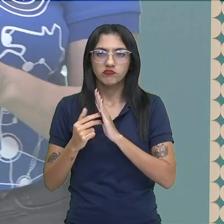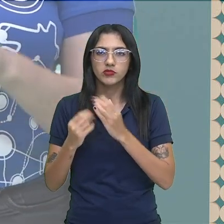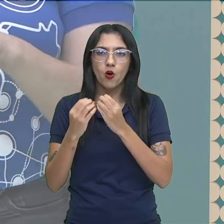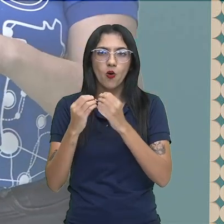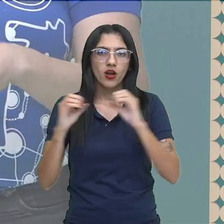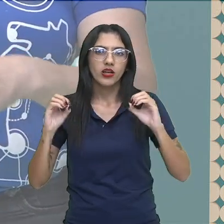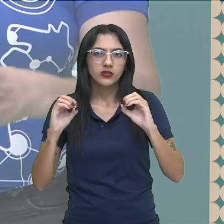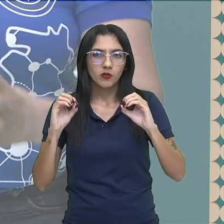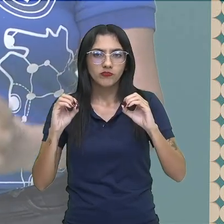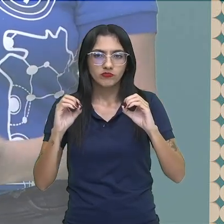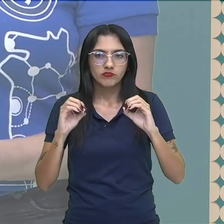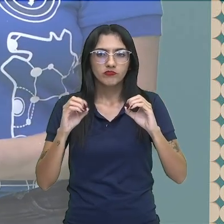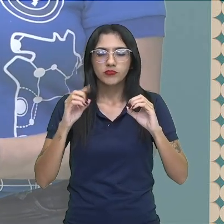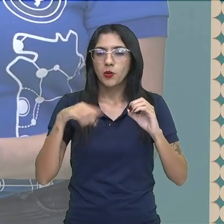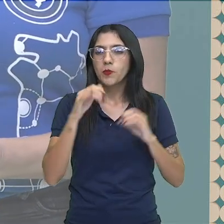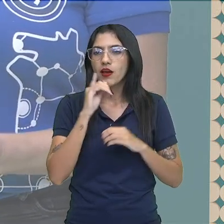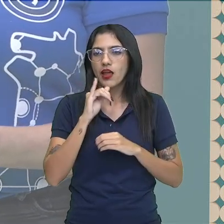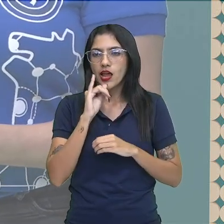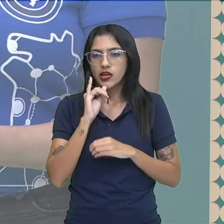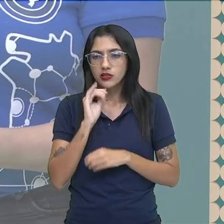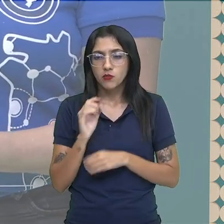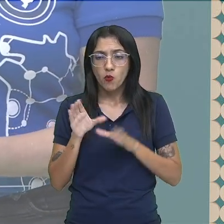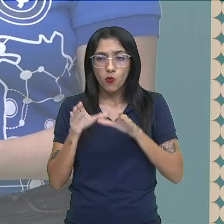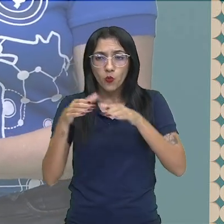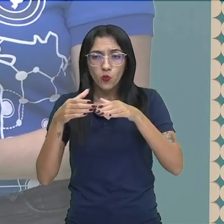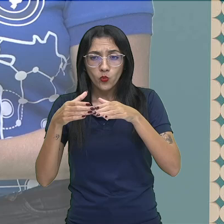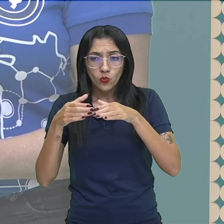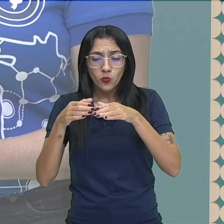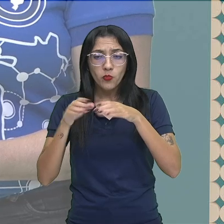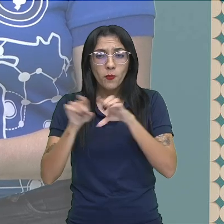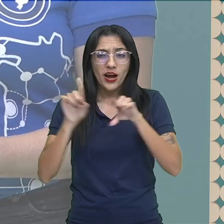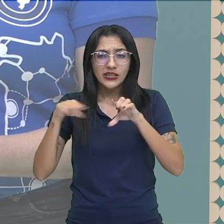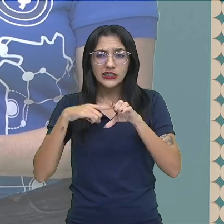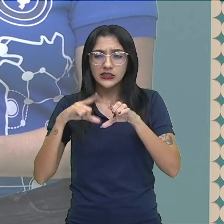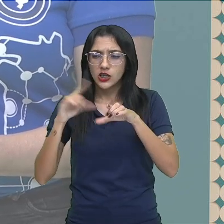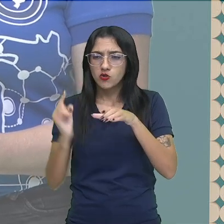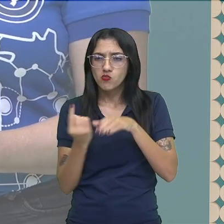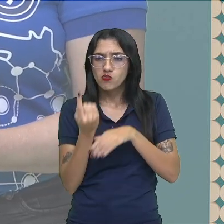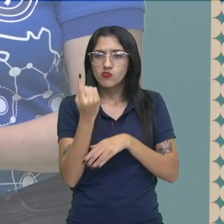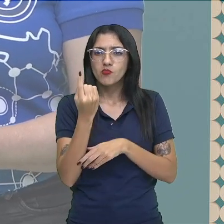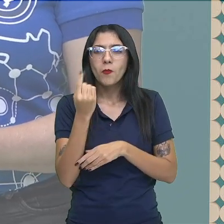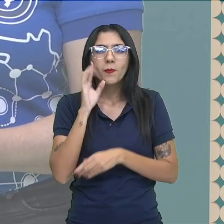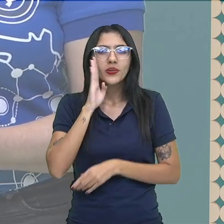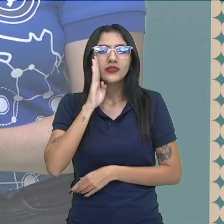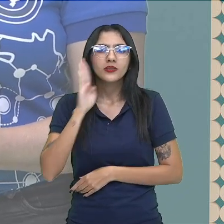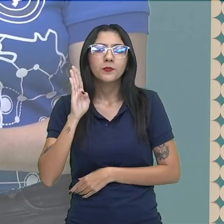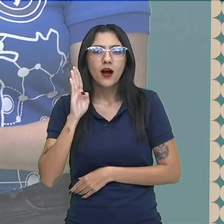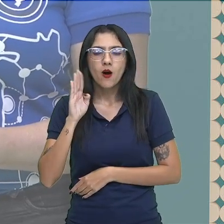Ele vai de um grupo, ele vai restringir,